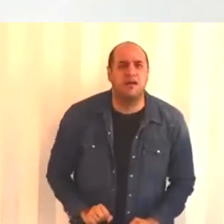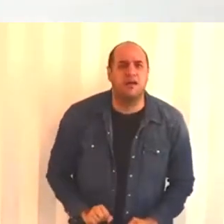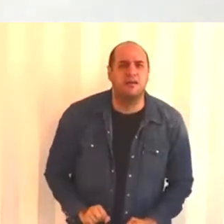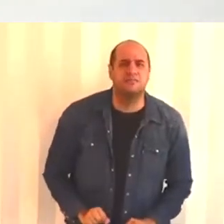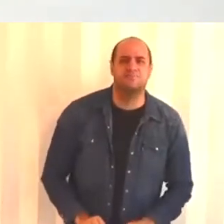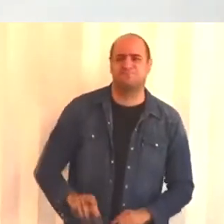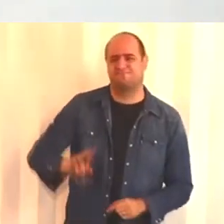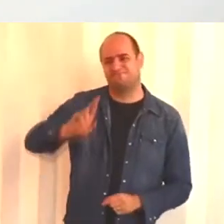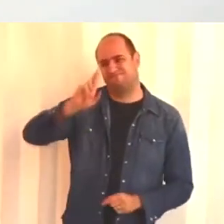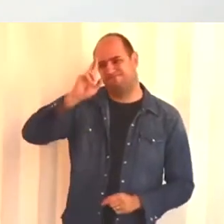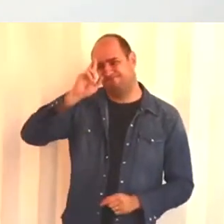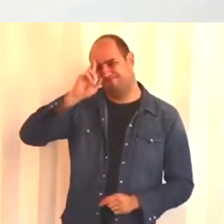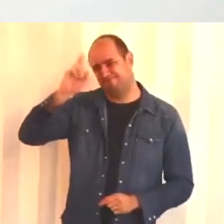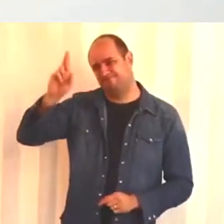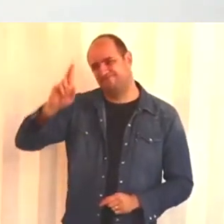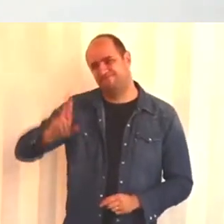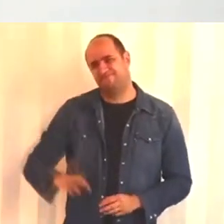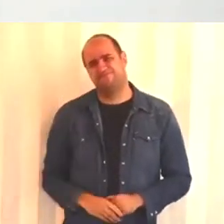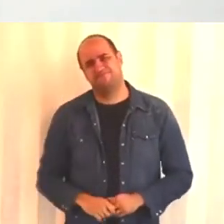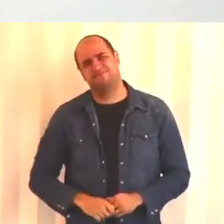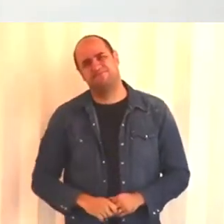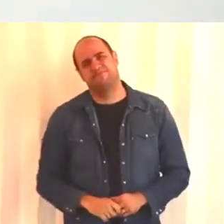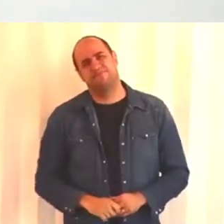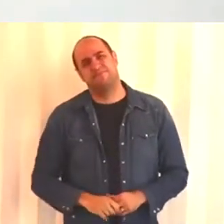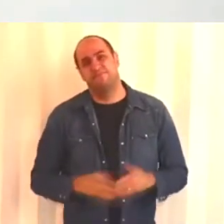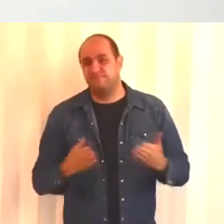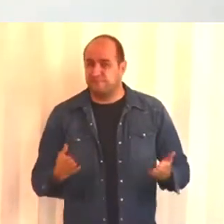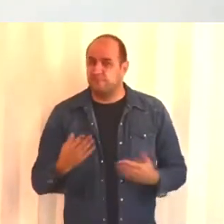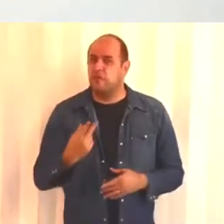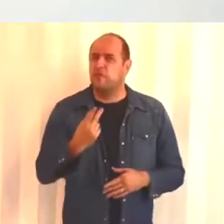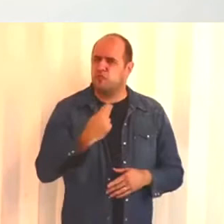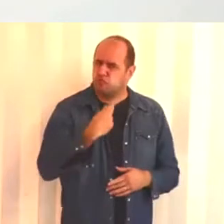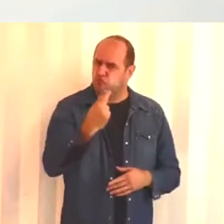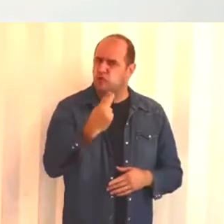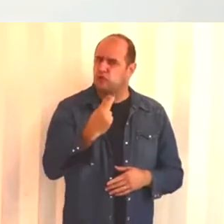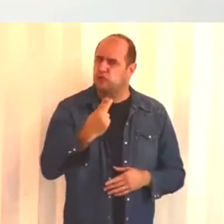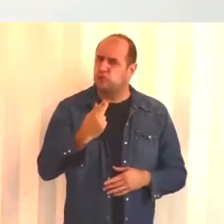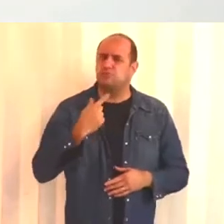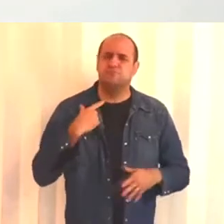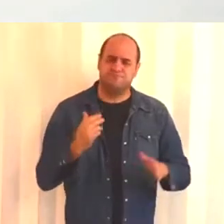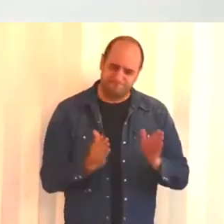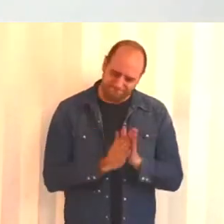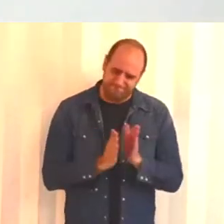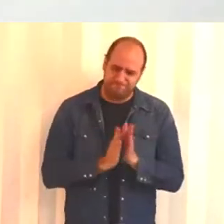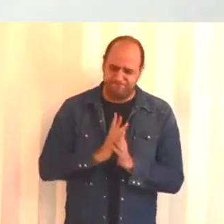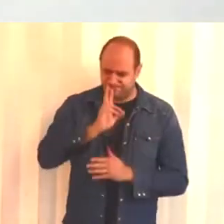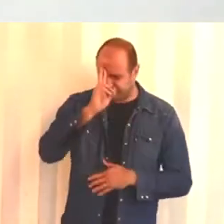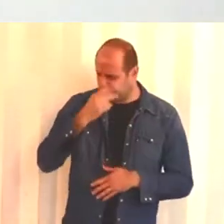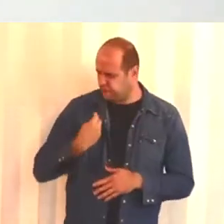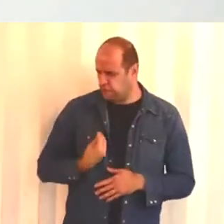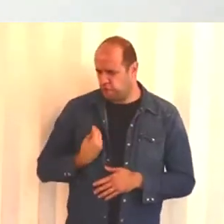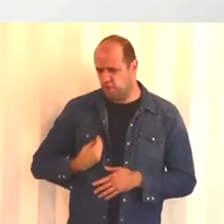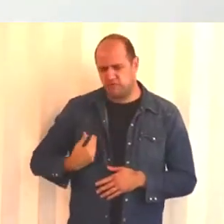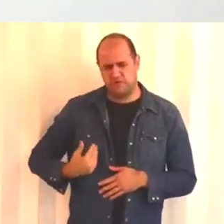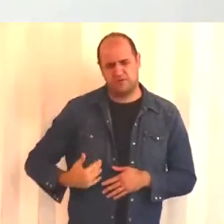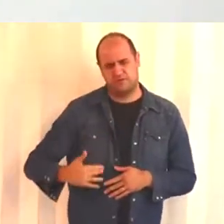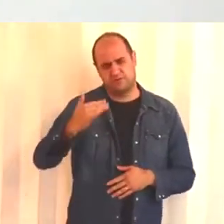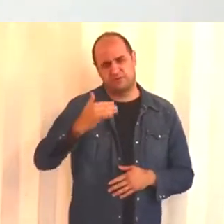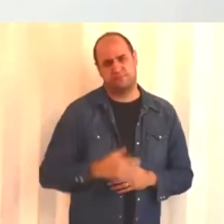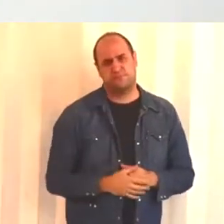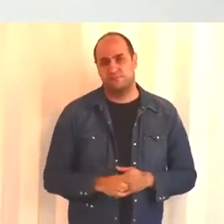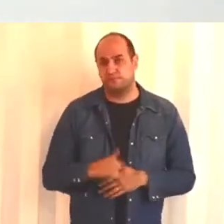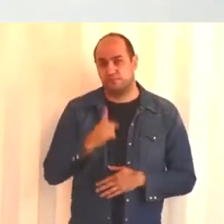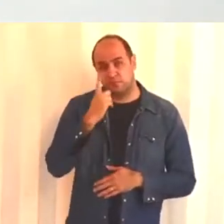O Senhor. Por isso eu e você devemos louvá-lo enquanto vivermos.